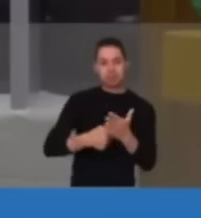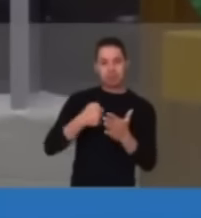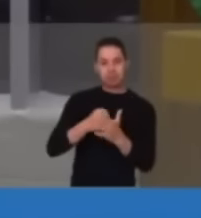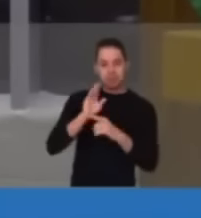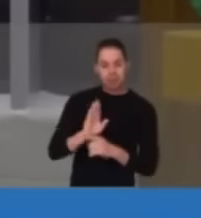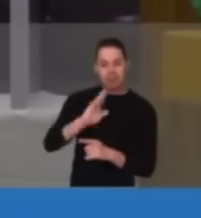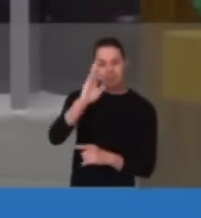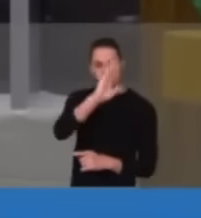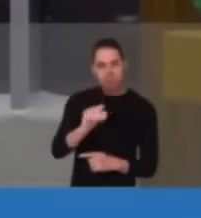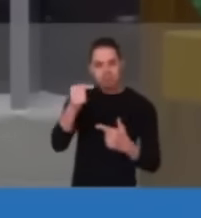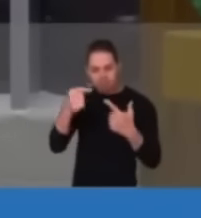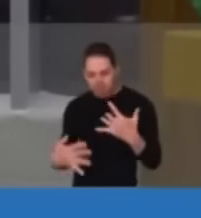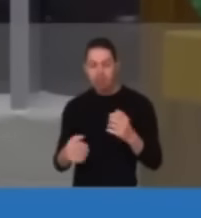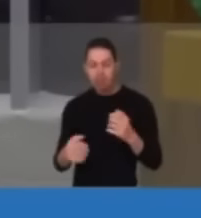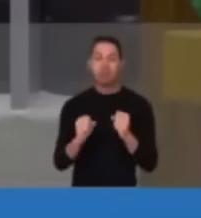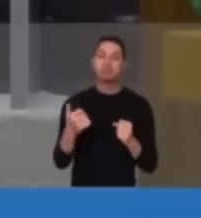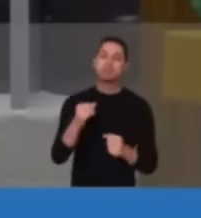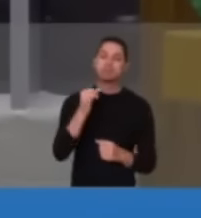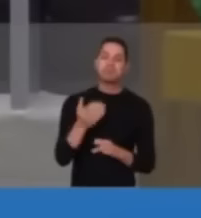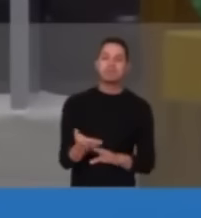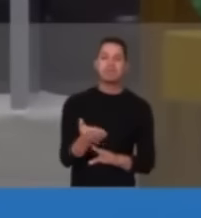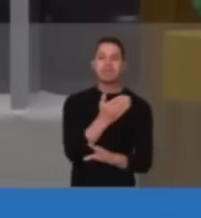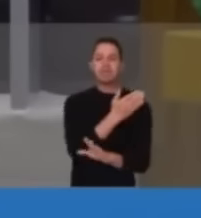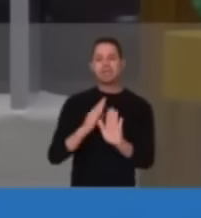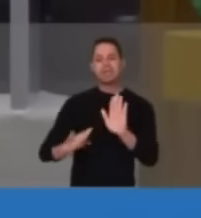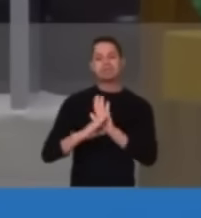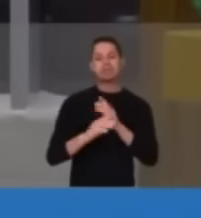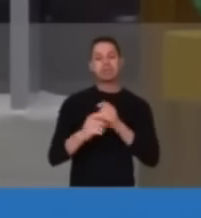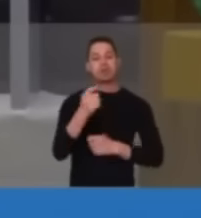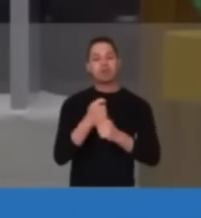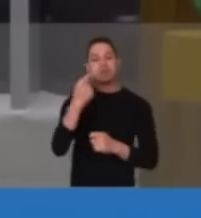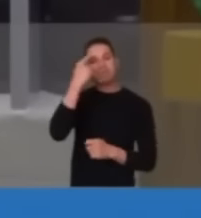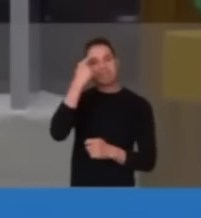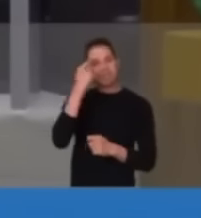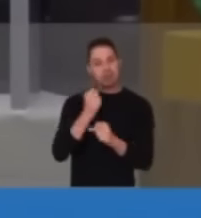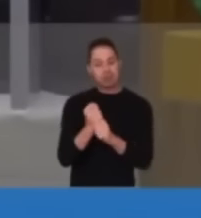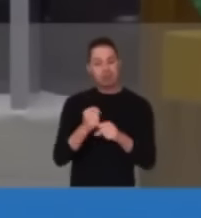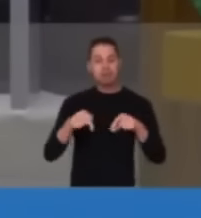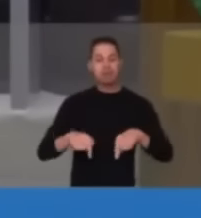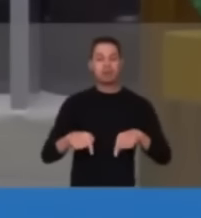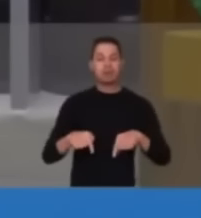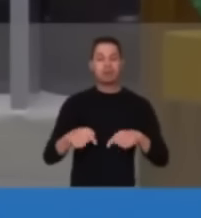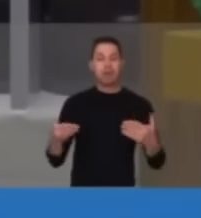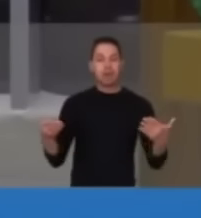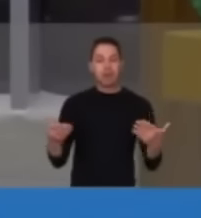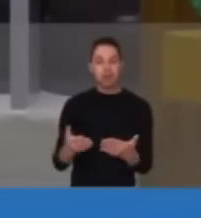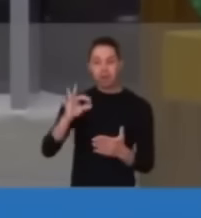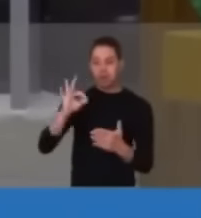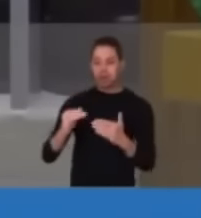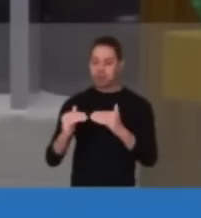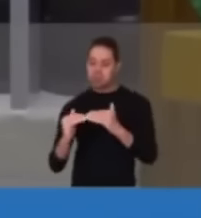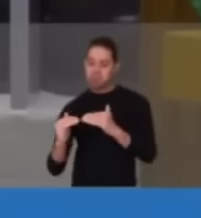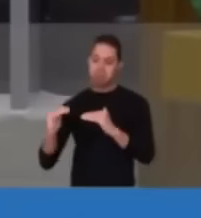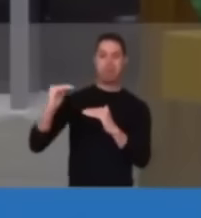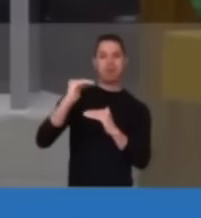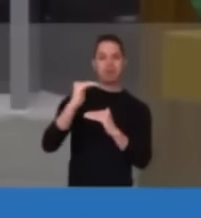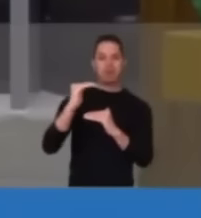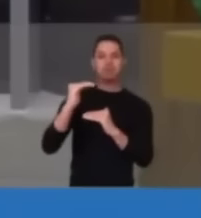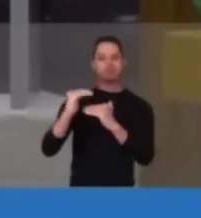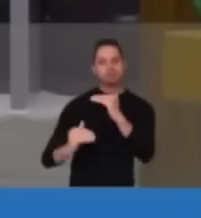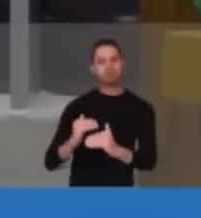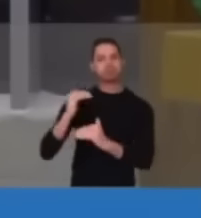país nós tínhamos já uma Projeção de crescimento econômico para esse ano agora todos os índices estão projetando para cima um